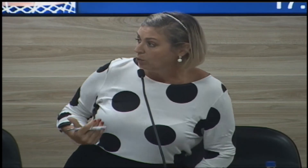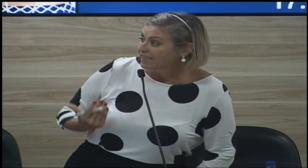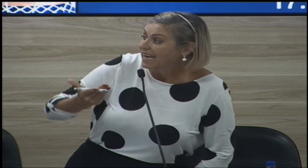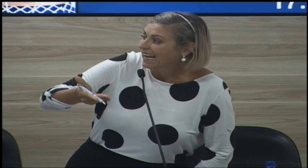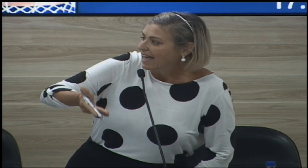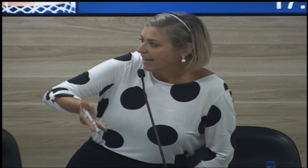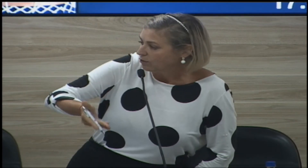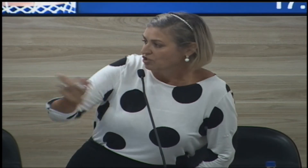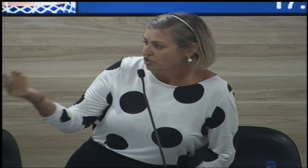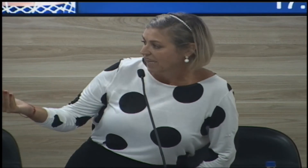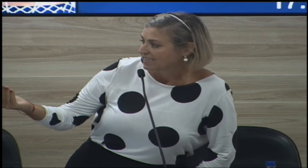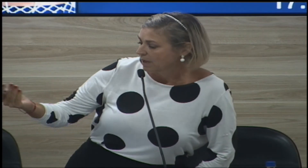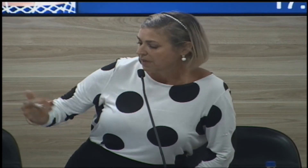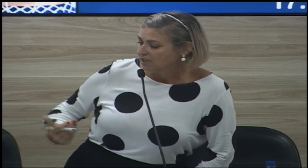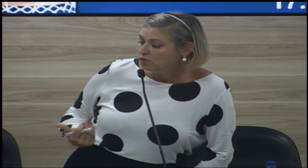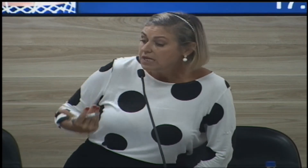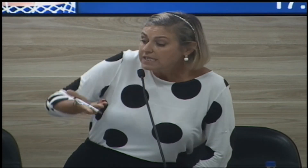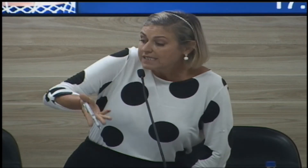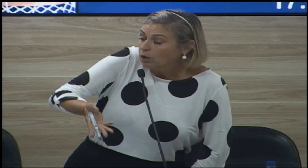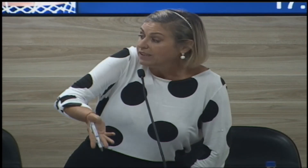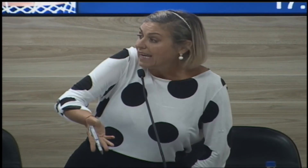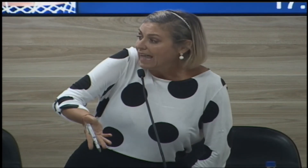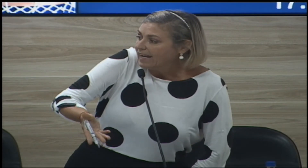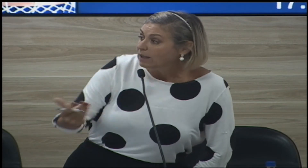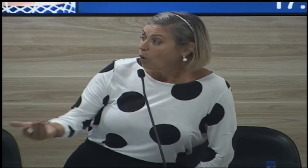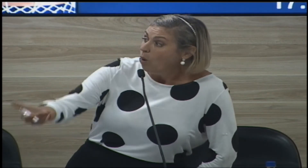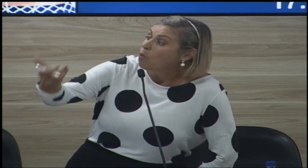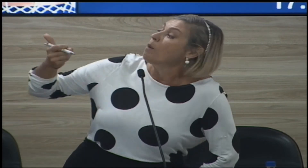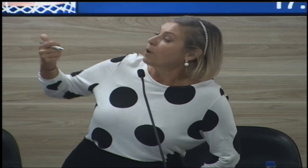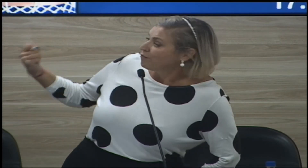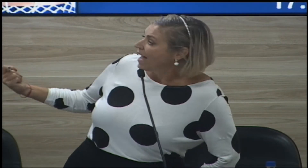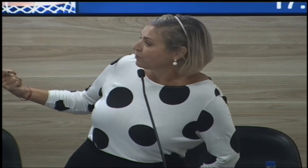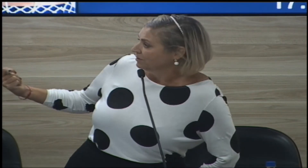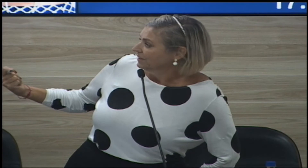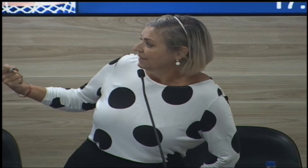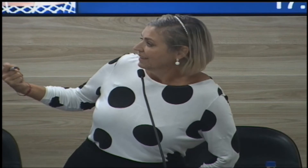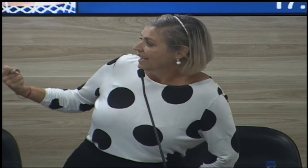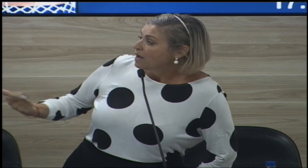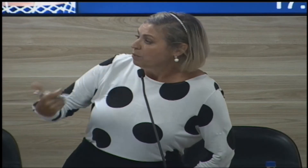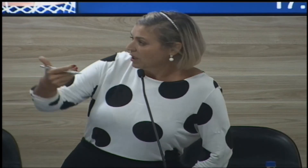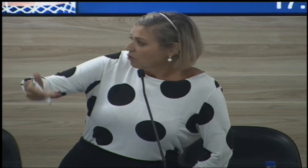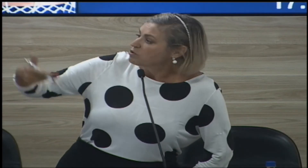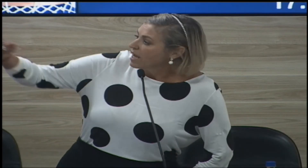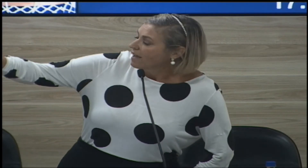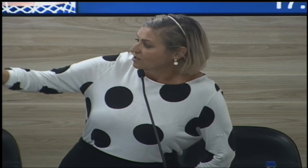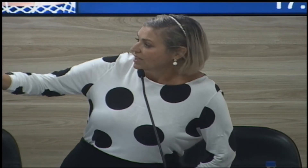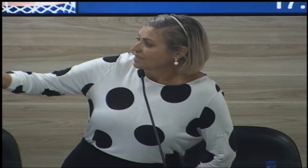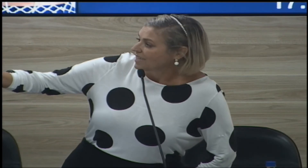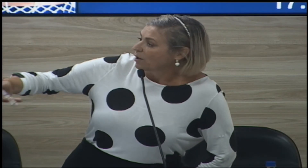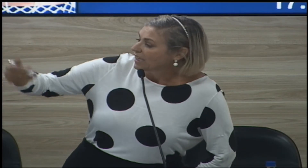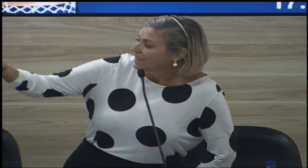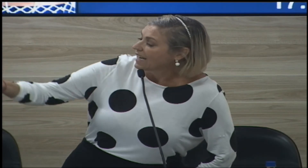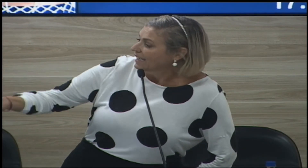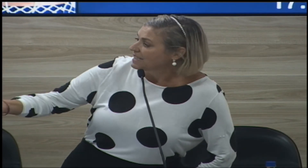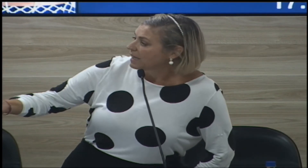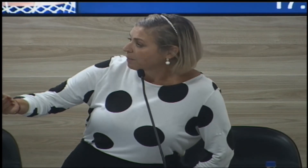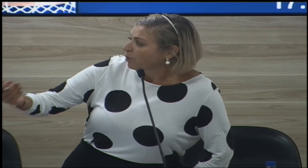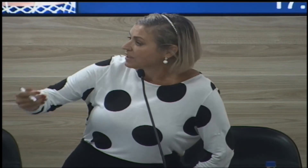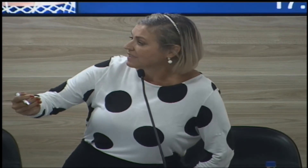o objetivo atingido é outro. Então, acho extremamente parabéns. Eu acho que a casa que começa realmente